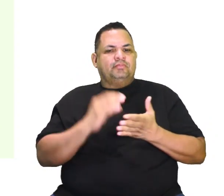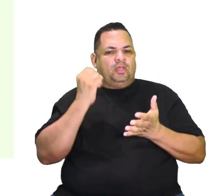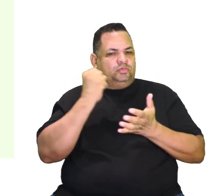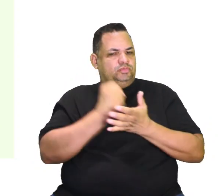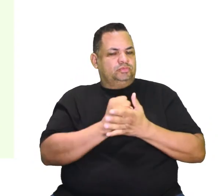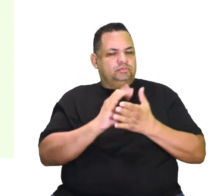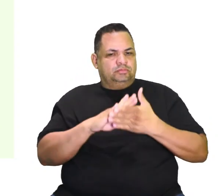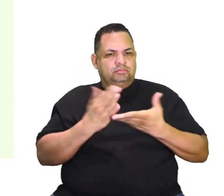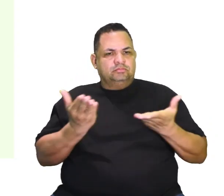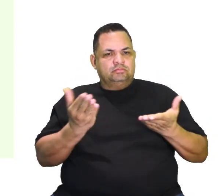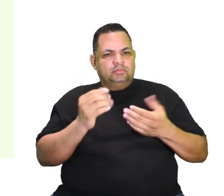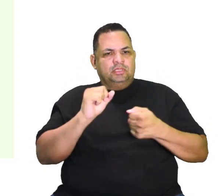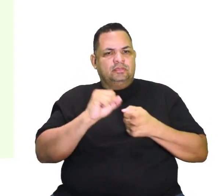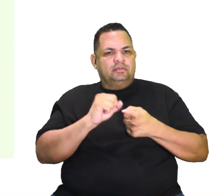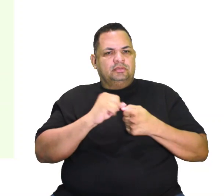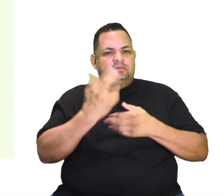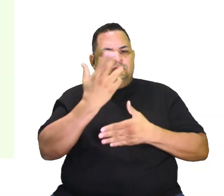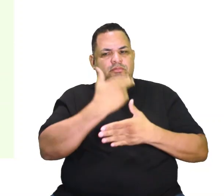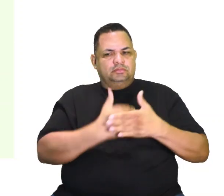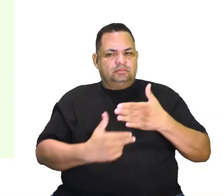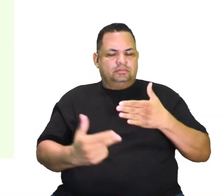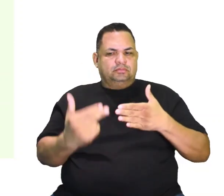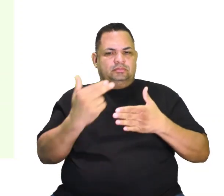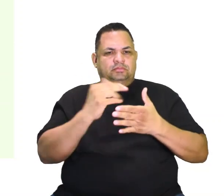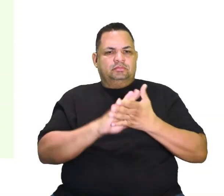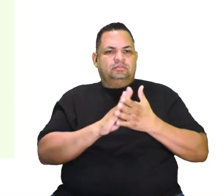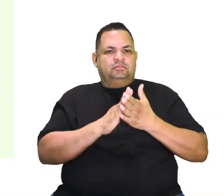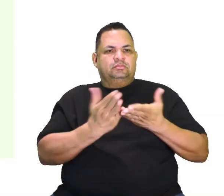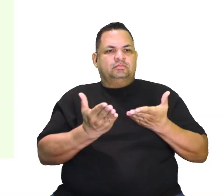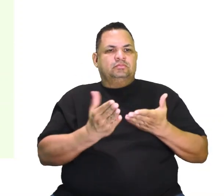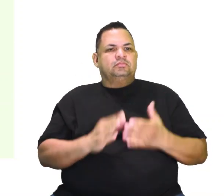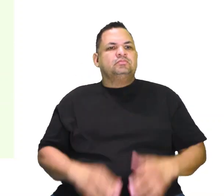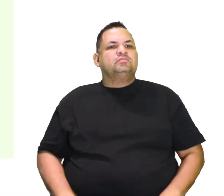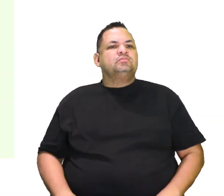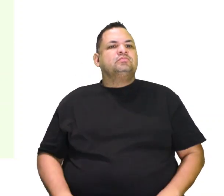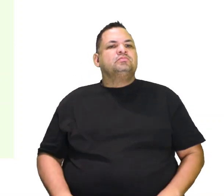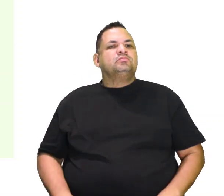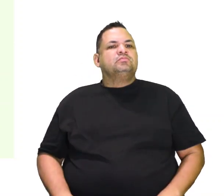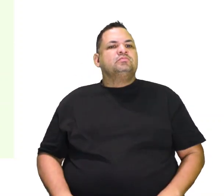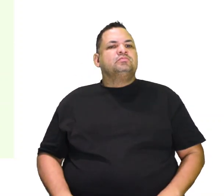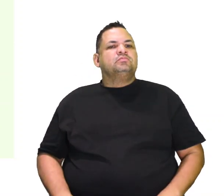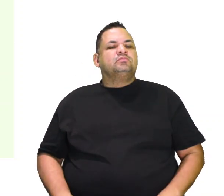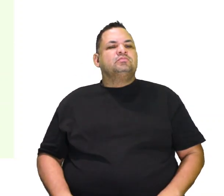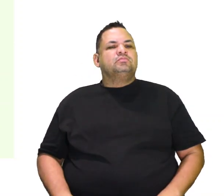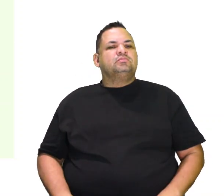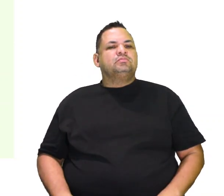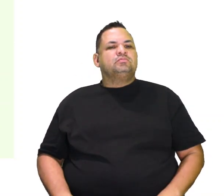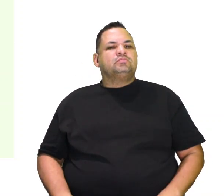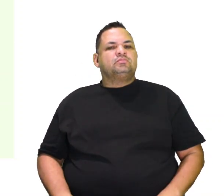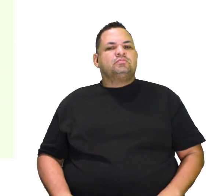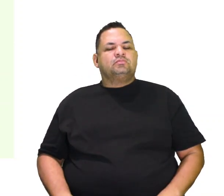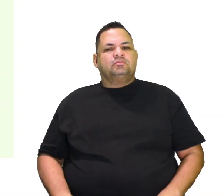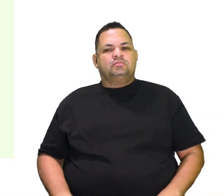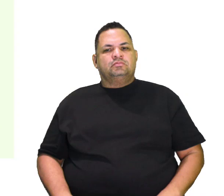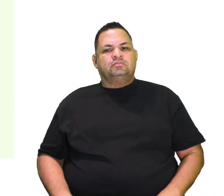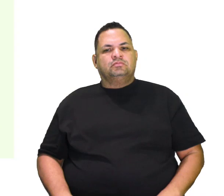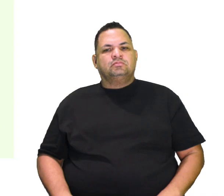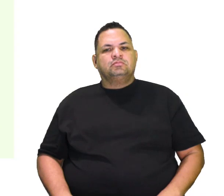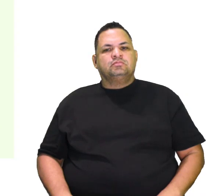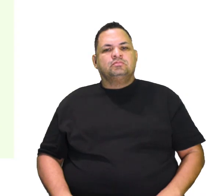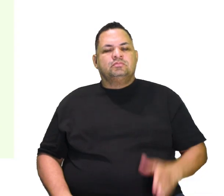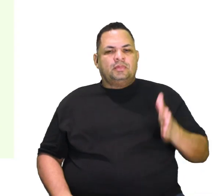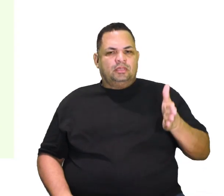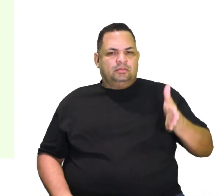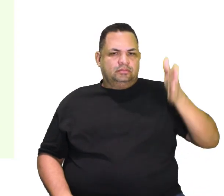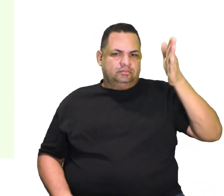autorização para esse grafiteiro fazer esse desenho. Né? Parece que é uma casa ou um espaço público. Né? Aqui já é a